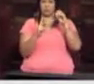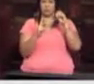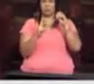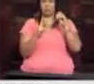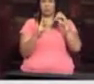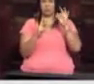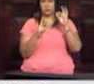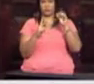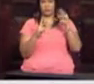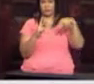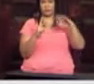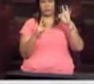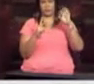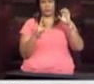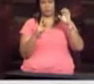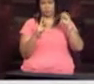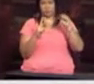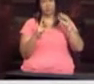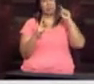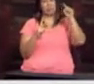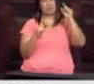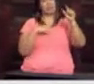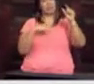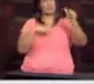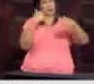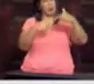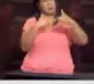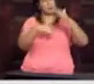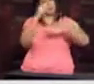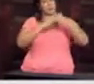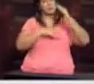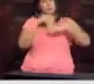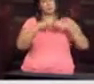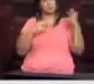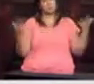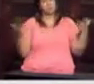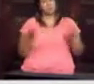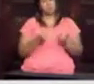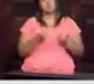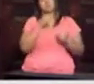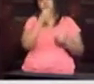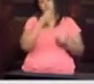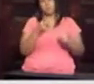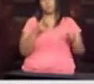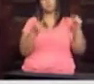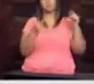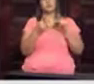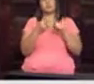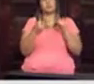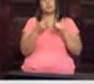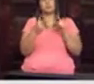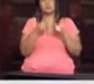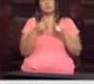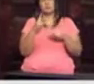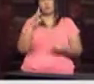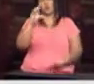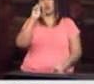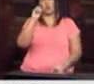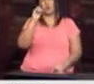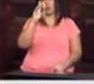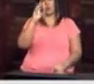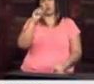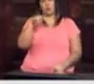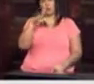infelizmente, apesar do trabalho brilhante dos profissionais, está ali sucateado. E o outro hospital municipal, Lourenço Jorge,